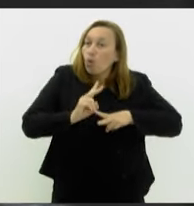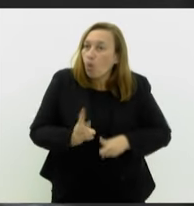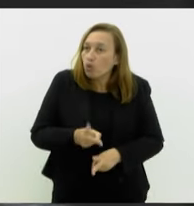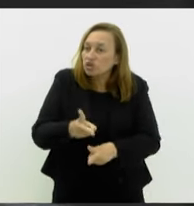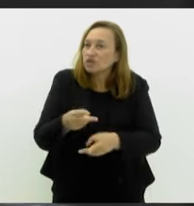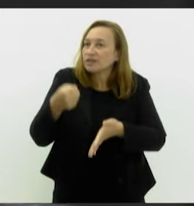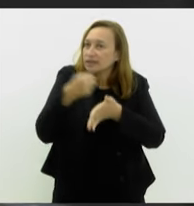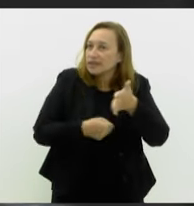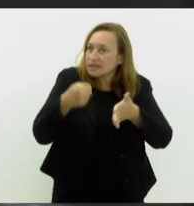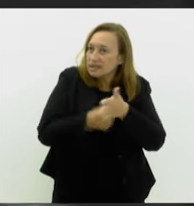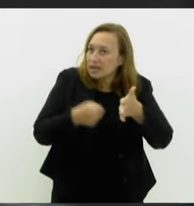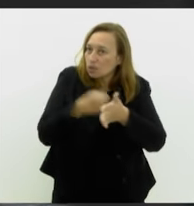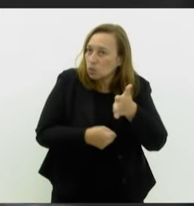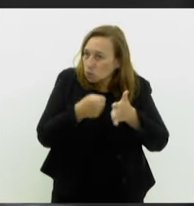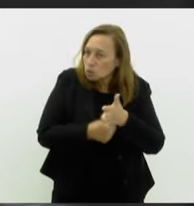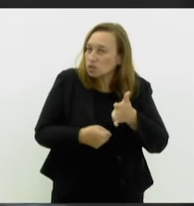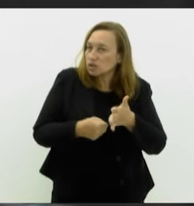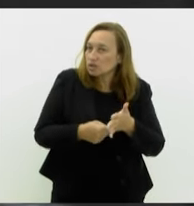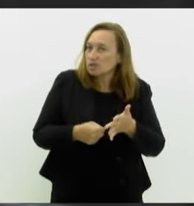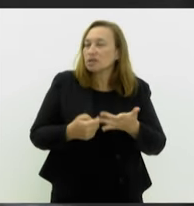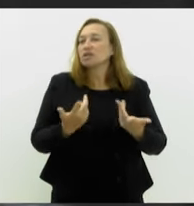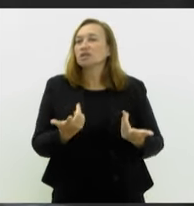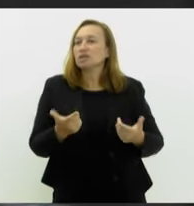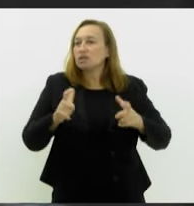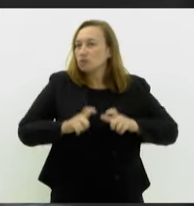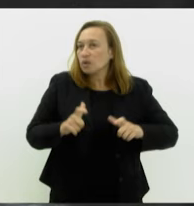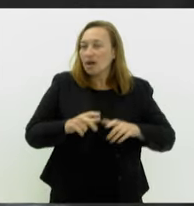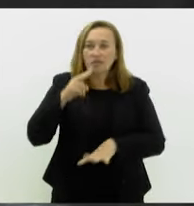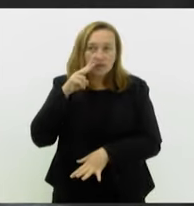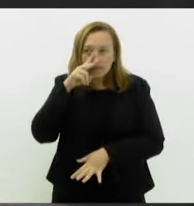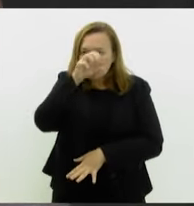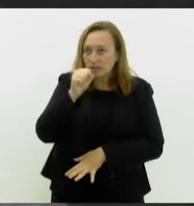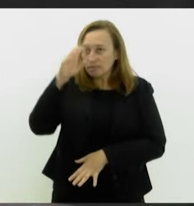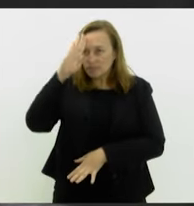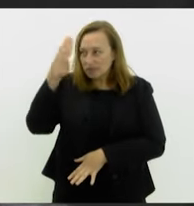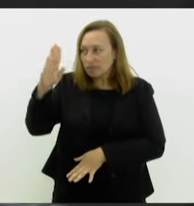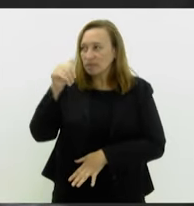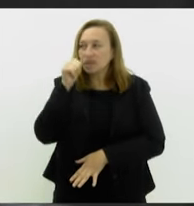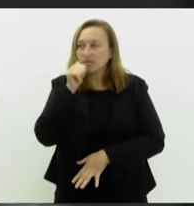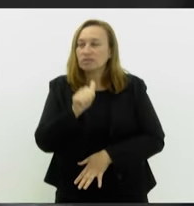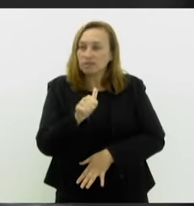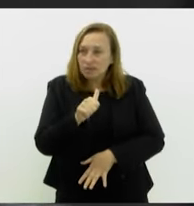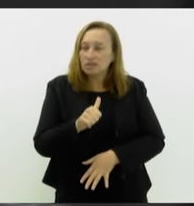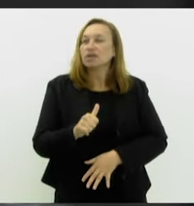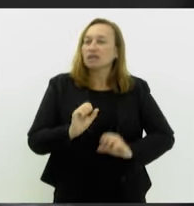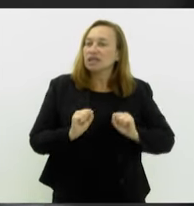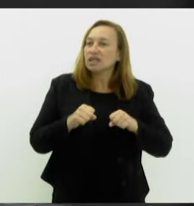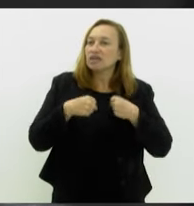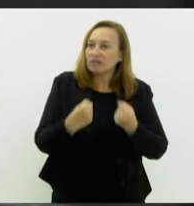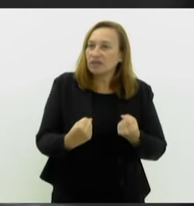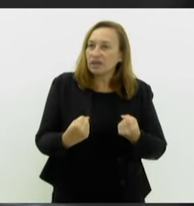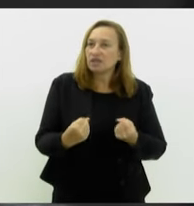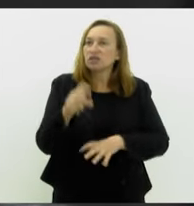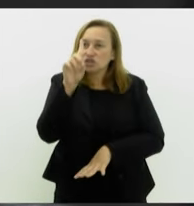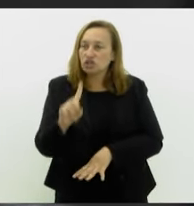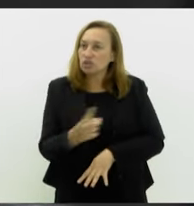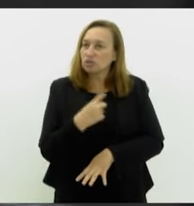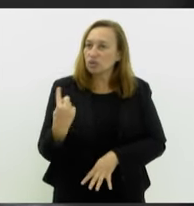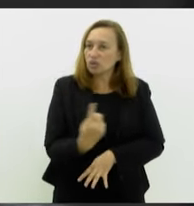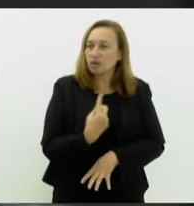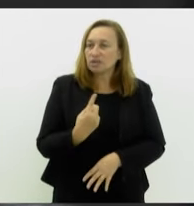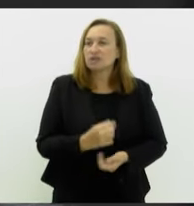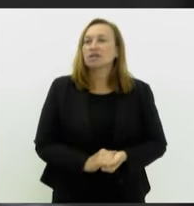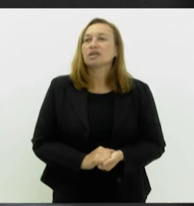nessa luta para ocupar ocupar esses locais e fortalecendo principalmente as mulheres que defendem eh os nossos direitos